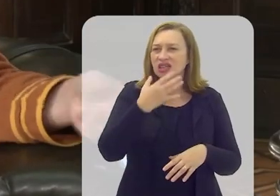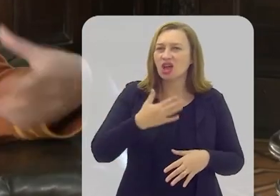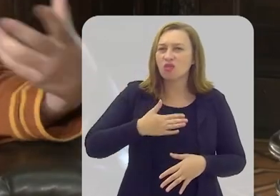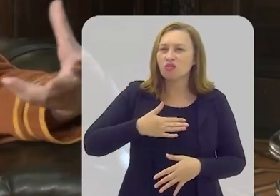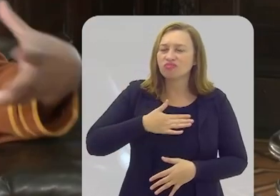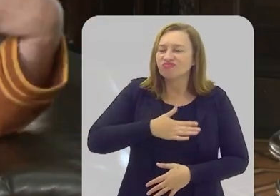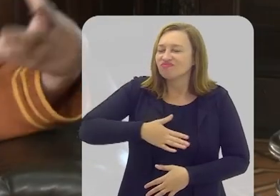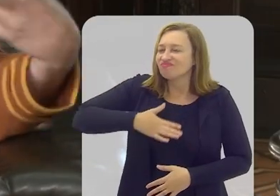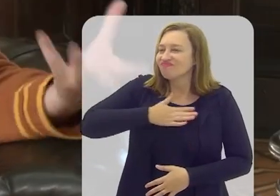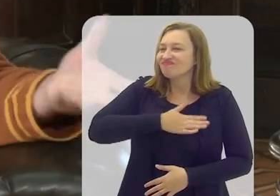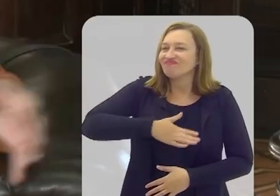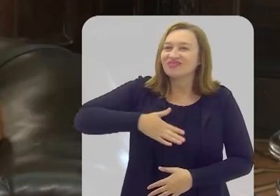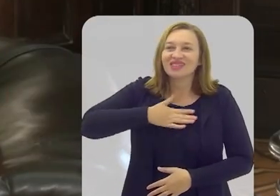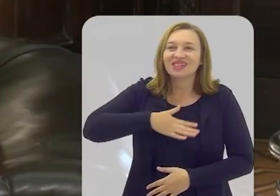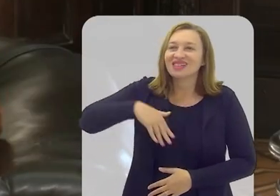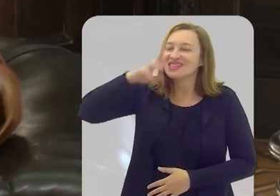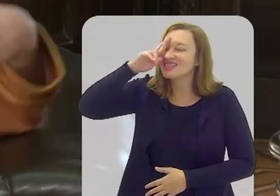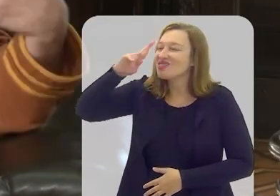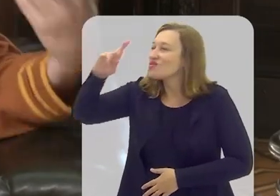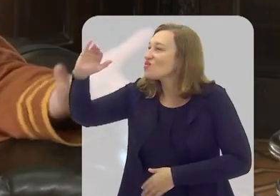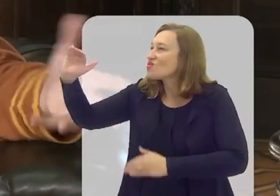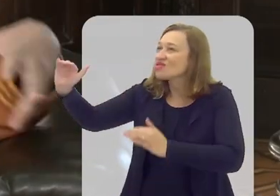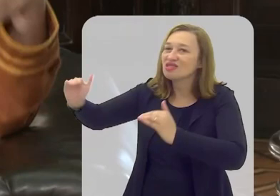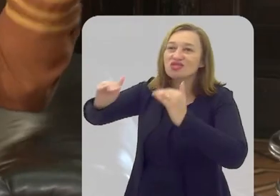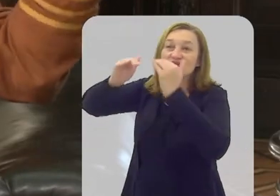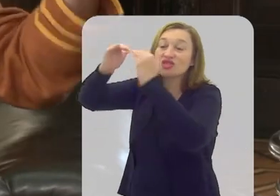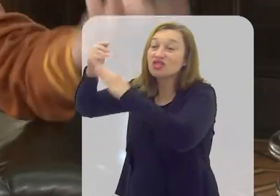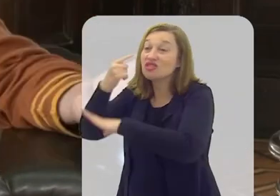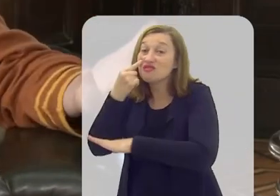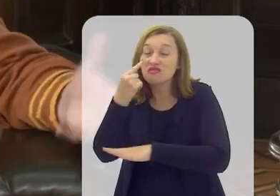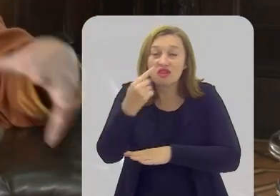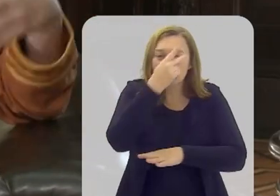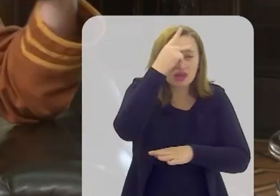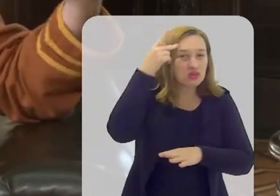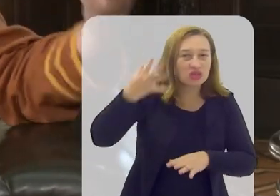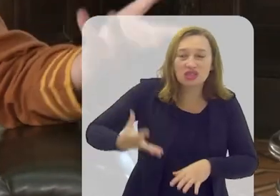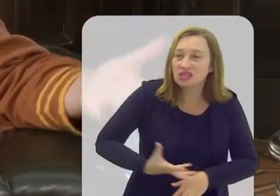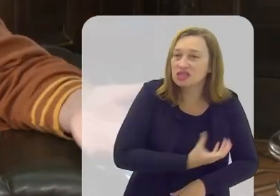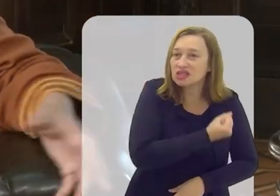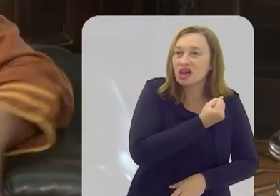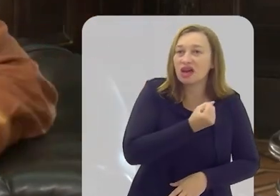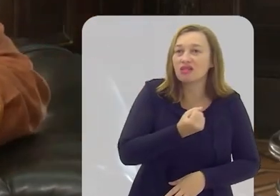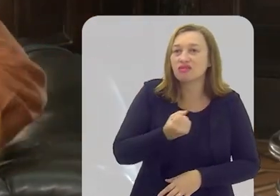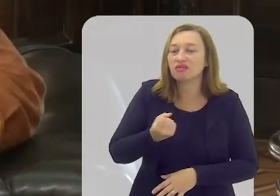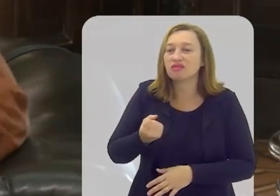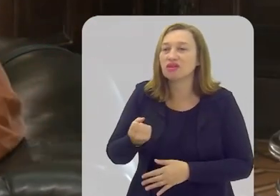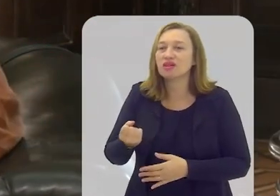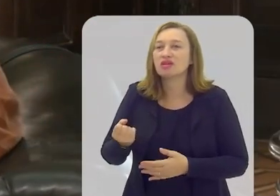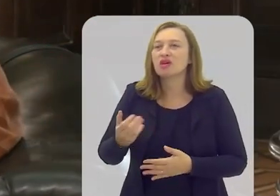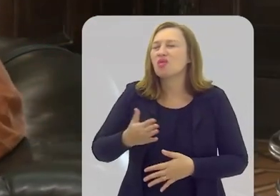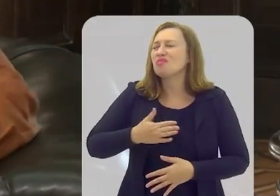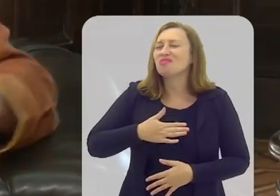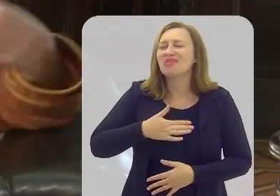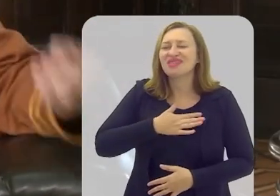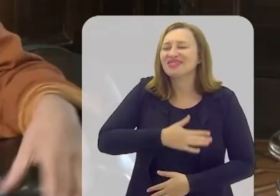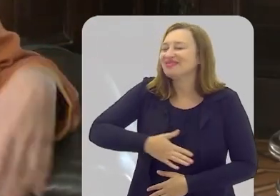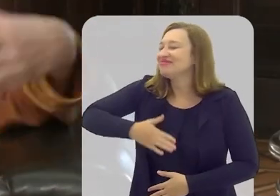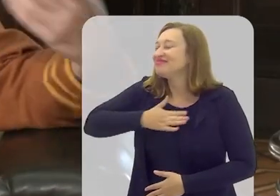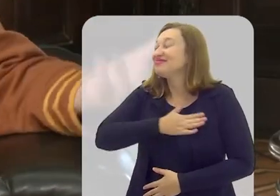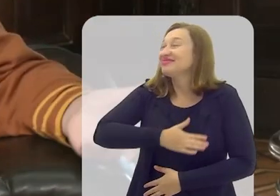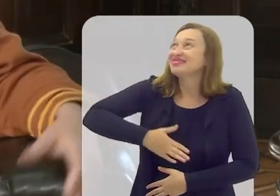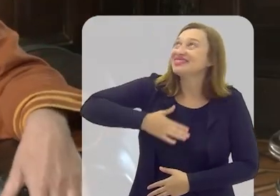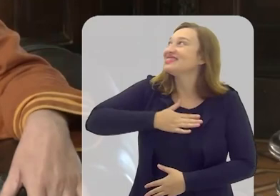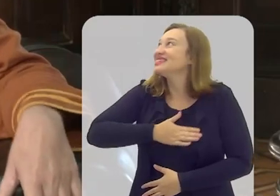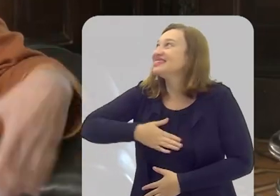a gente cantava que era O Meu Prazer, Senhor, é te honrar, meu prazer é ver os frutos, meu prazer é contigo estar, se chama Tesouro. O